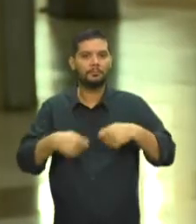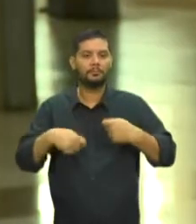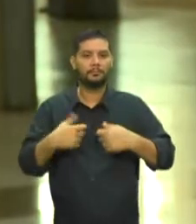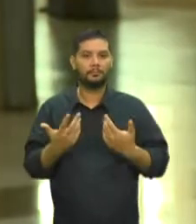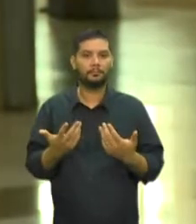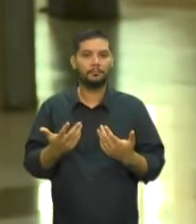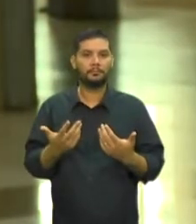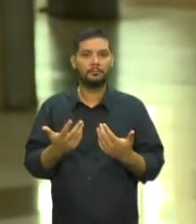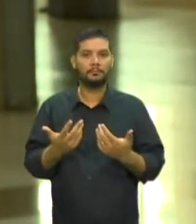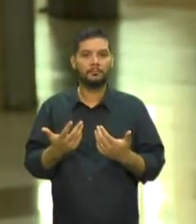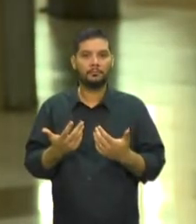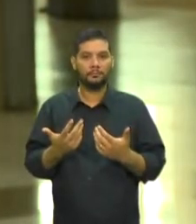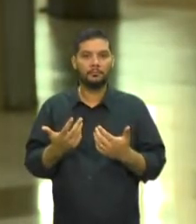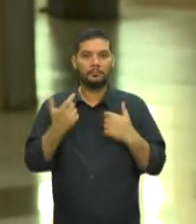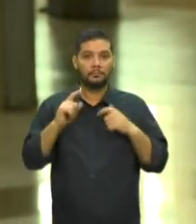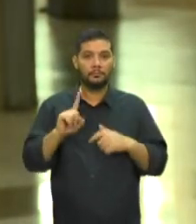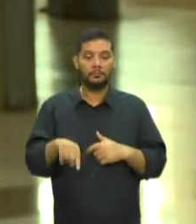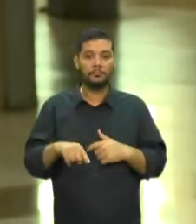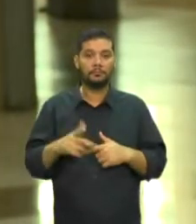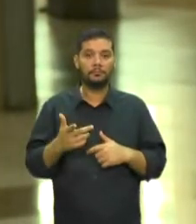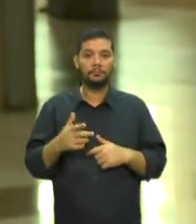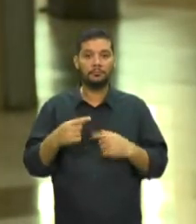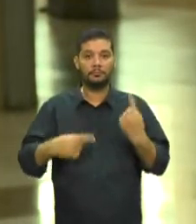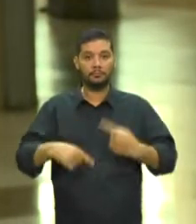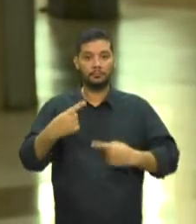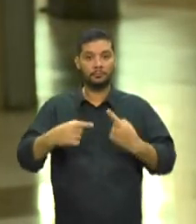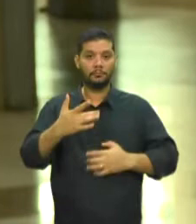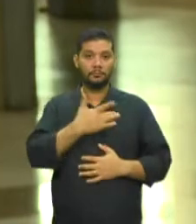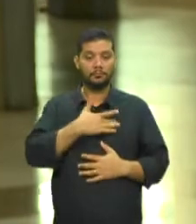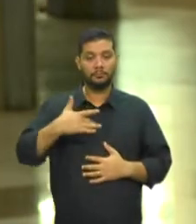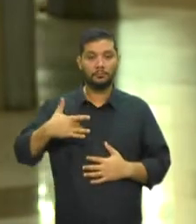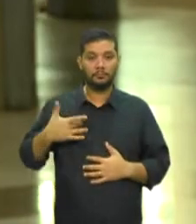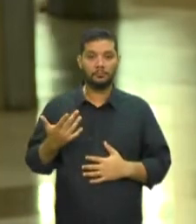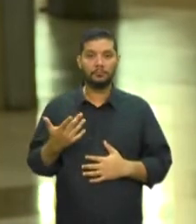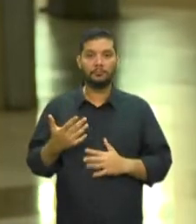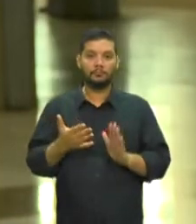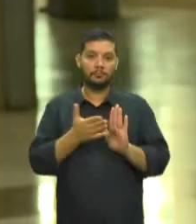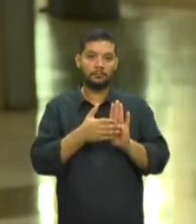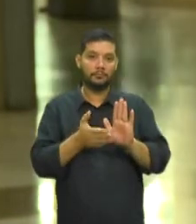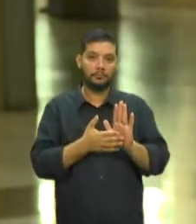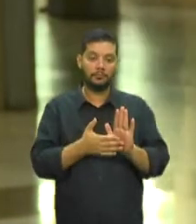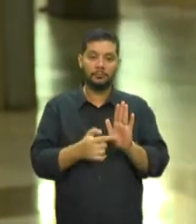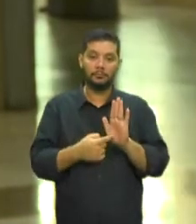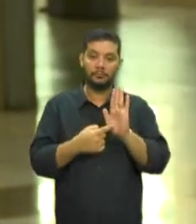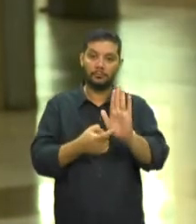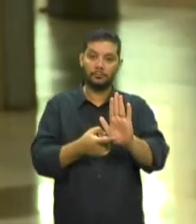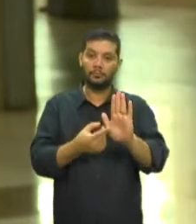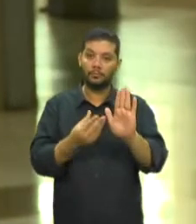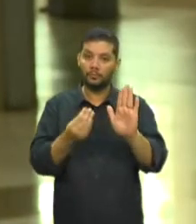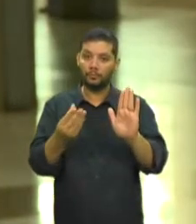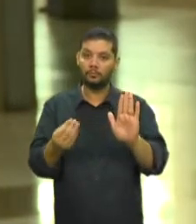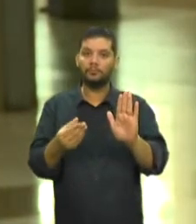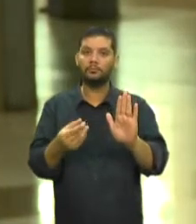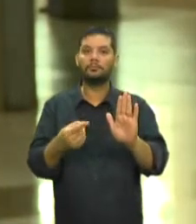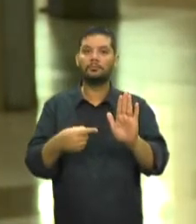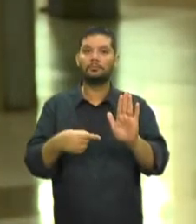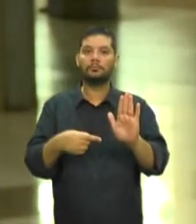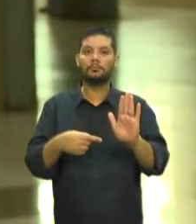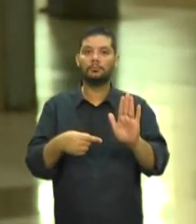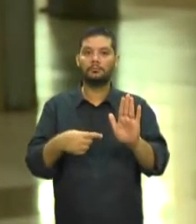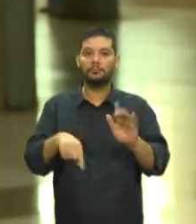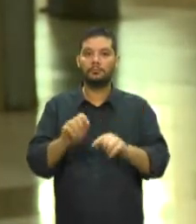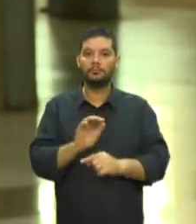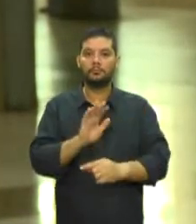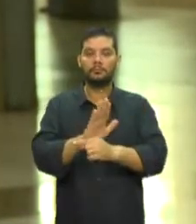de uma política pública de saúde. Né? Essa nova abordagem ajuda muito também para que a gente também possa contribuir dentro da